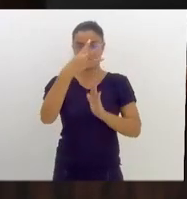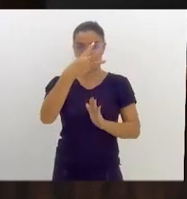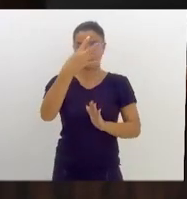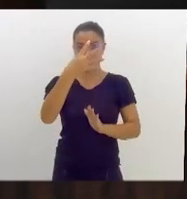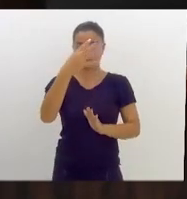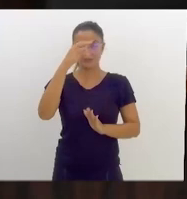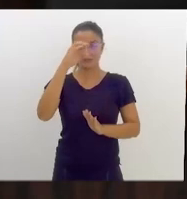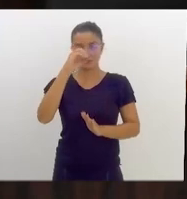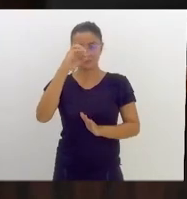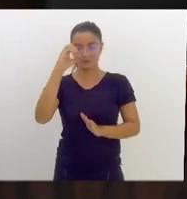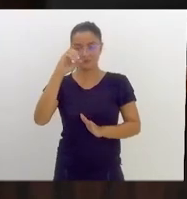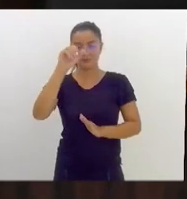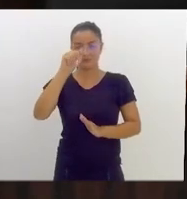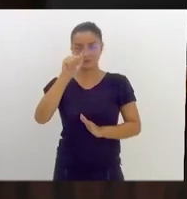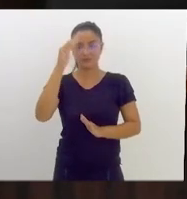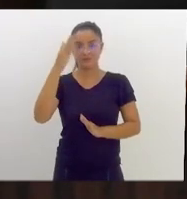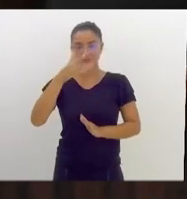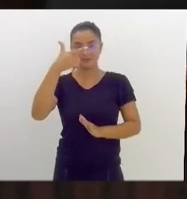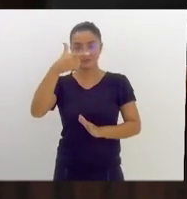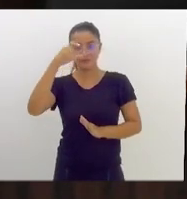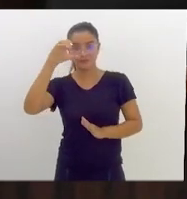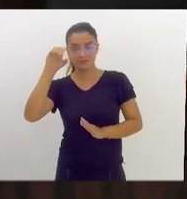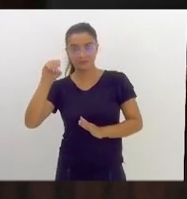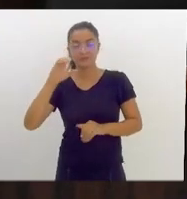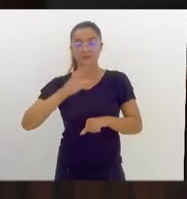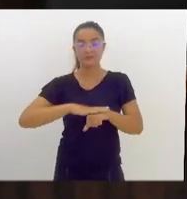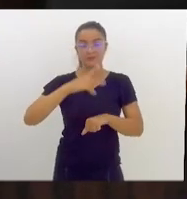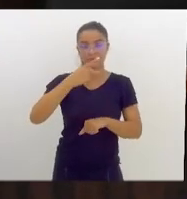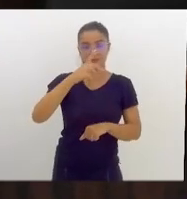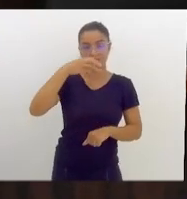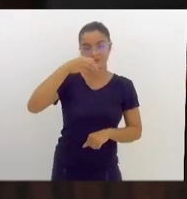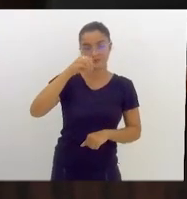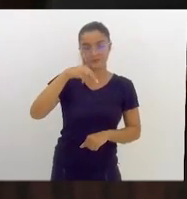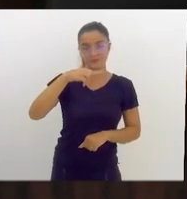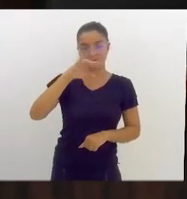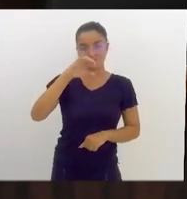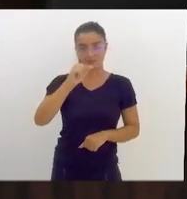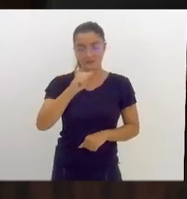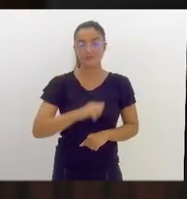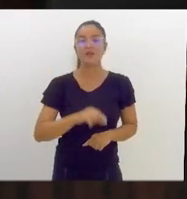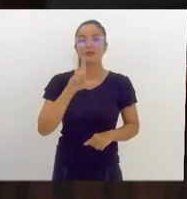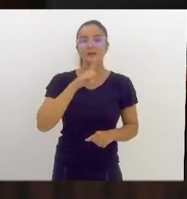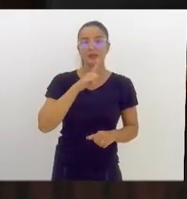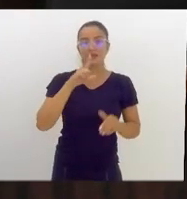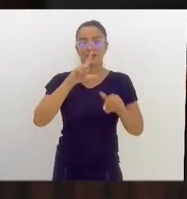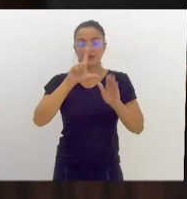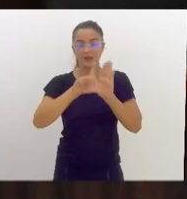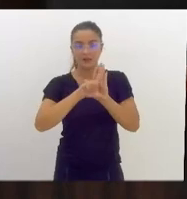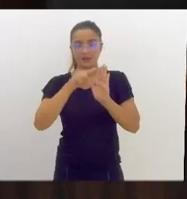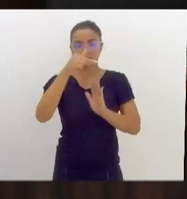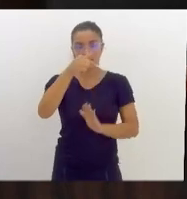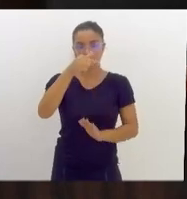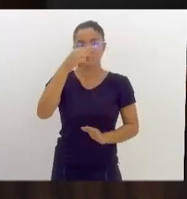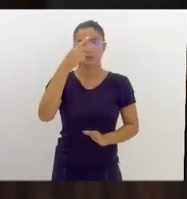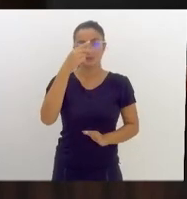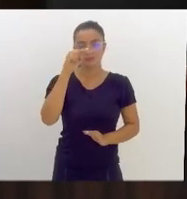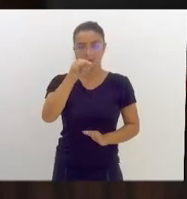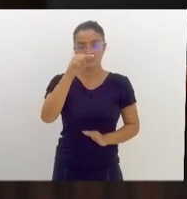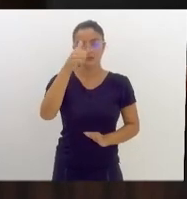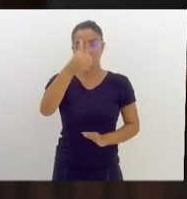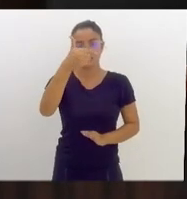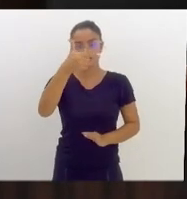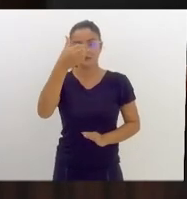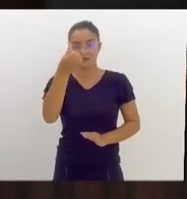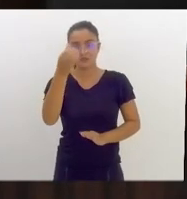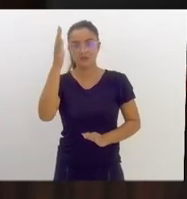3400-A de 2020, de autoria da deputada Mônica Francisco, que altera a lei número 7.126, de 11